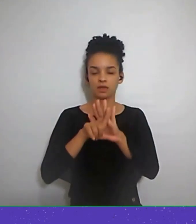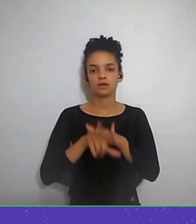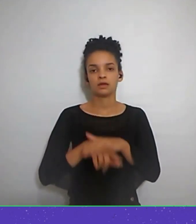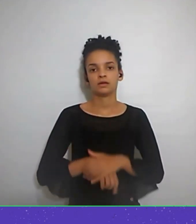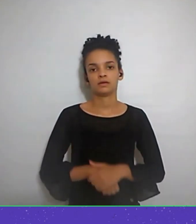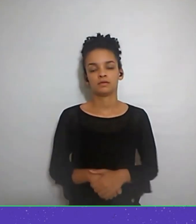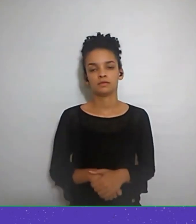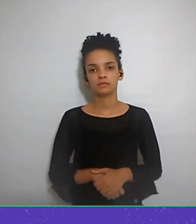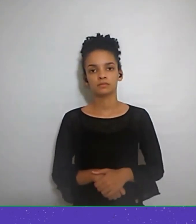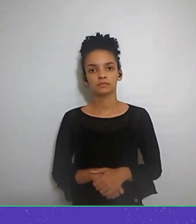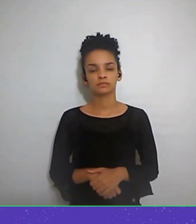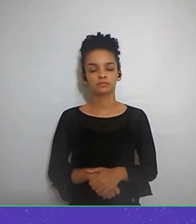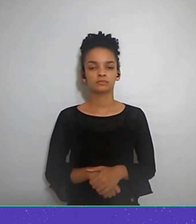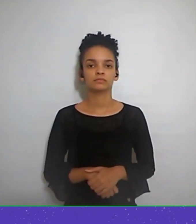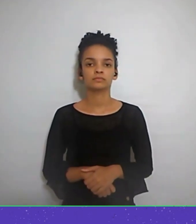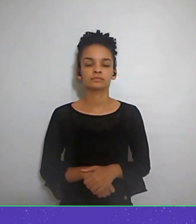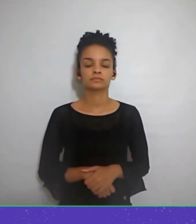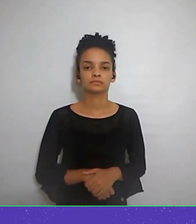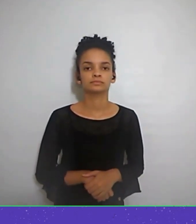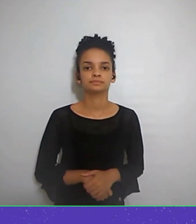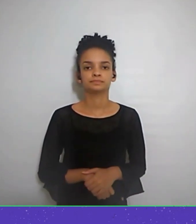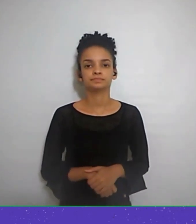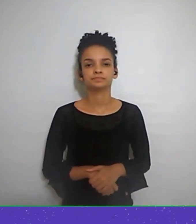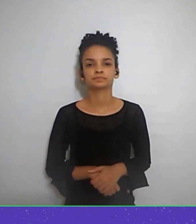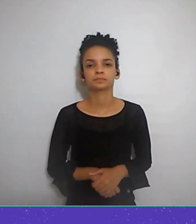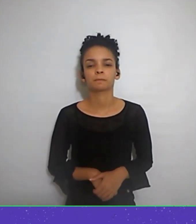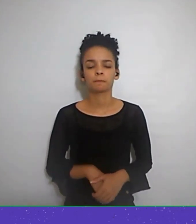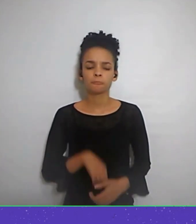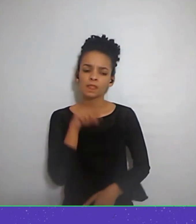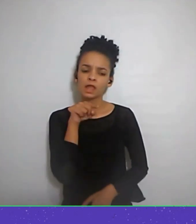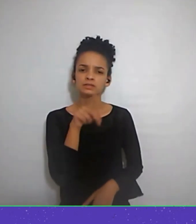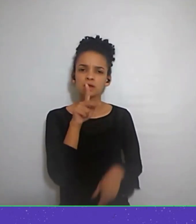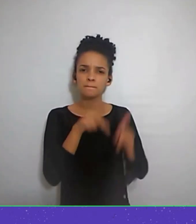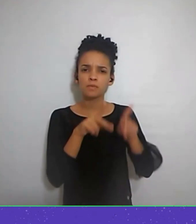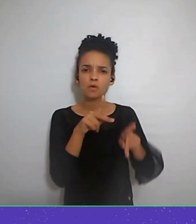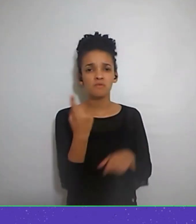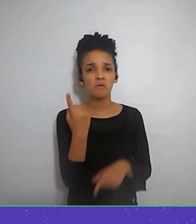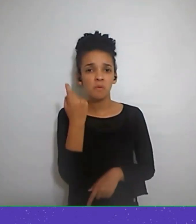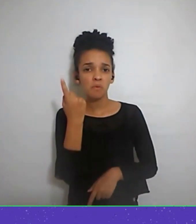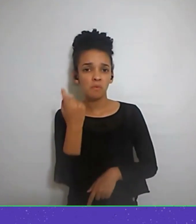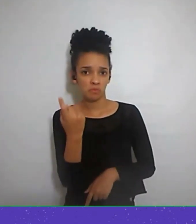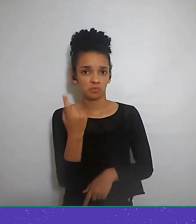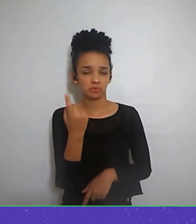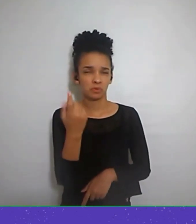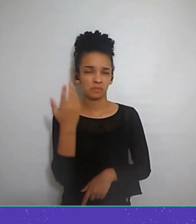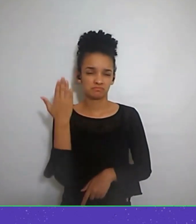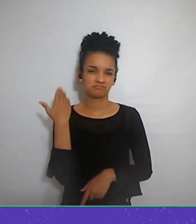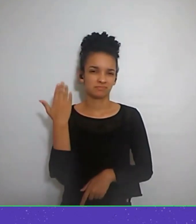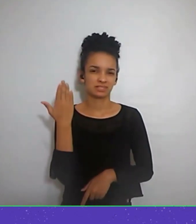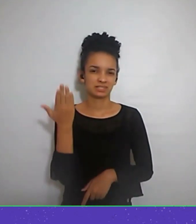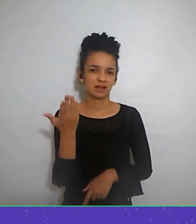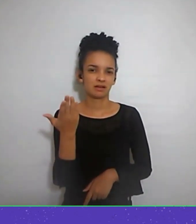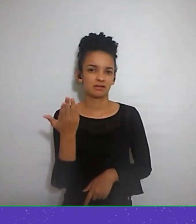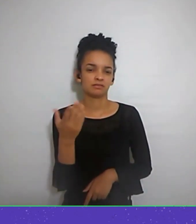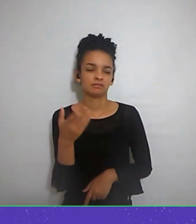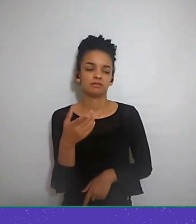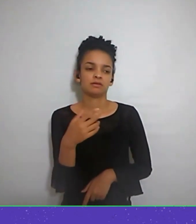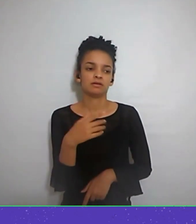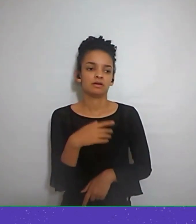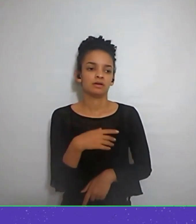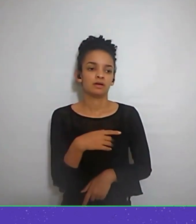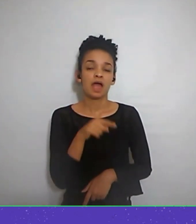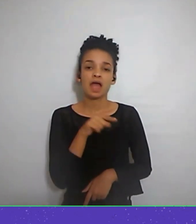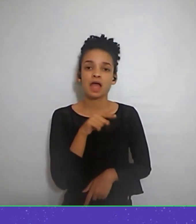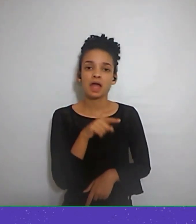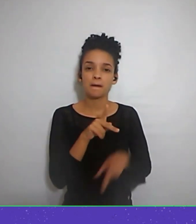Esse povo era o único povo naquele tempo, dentre todas as nações pagãs, era o único povo que era povo